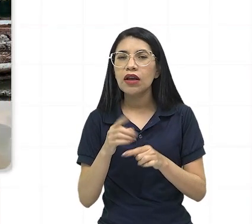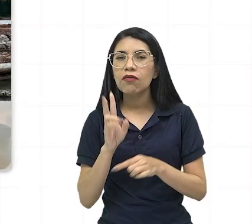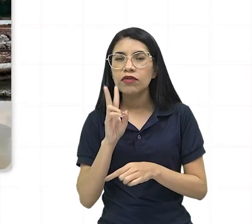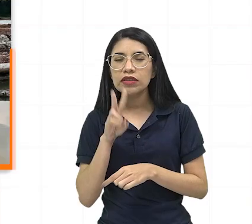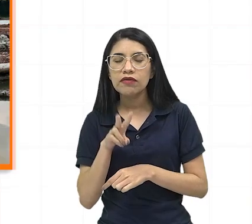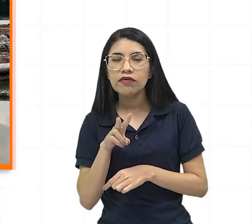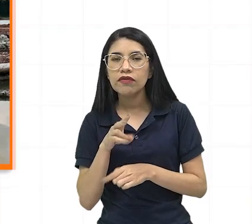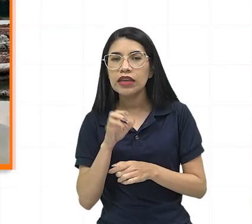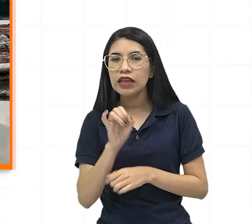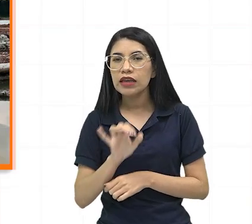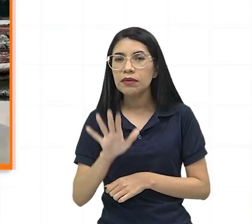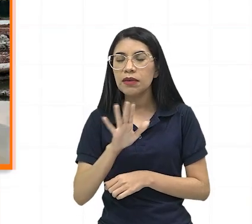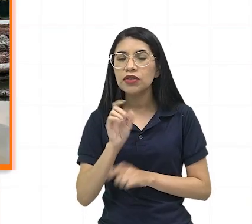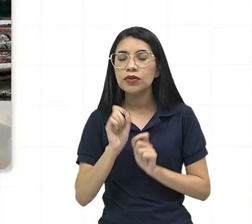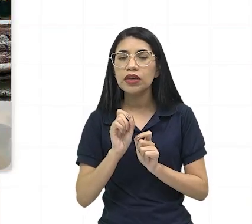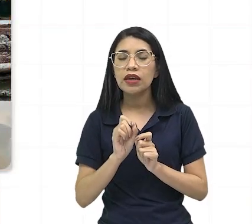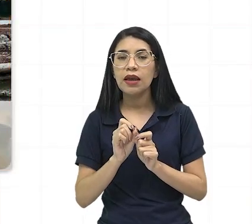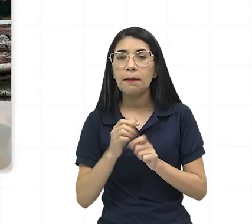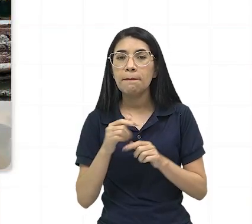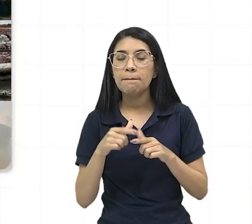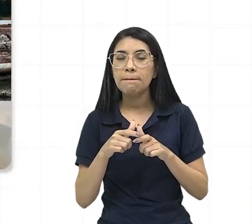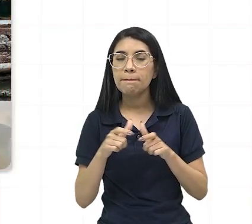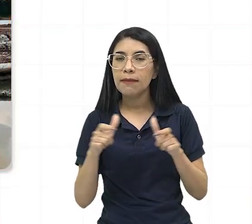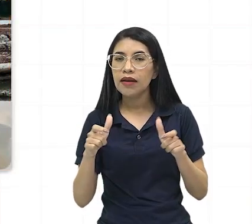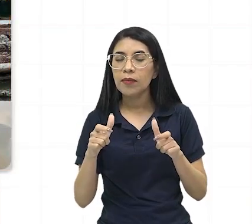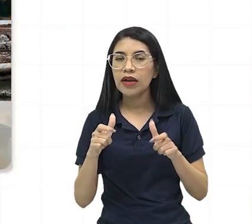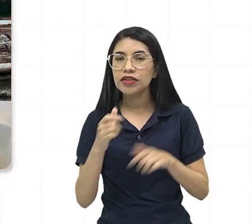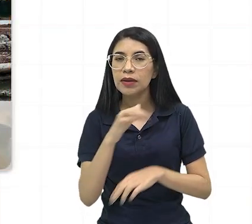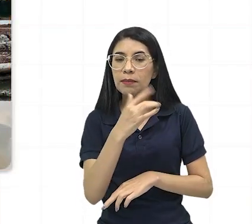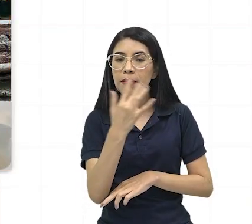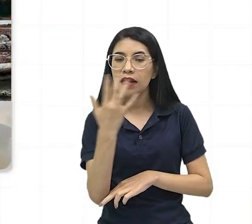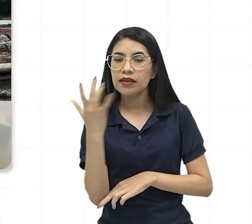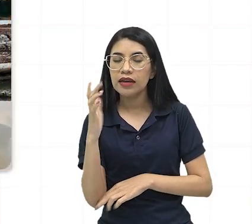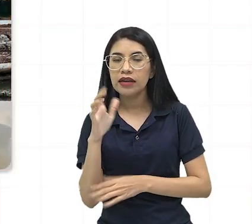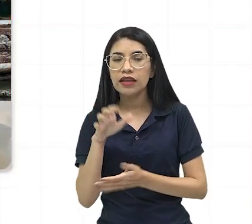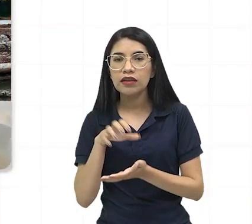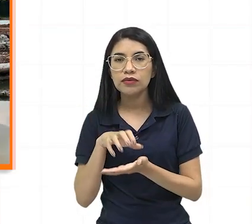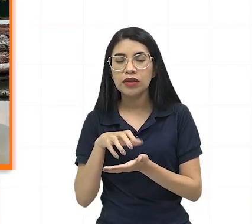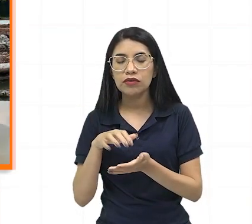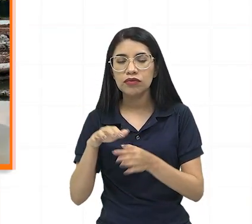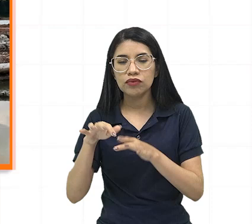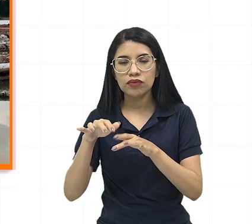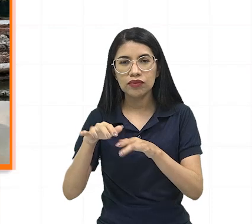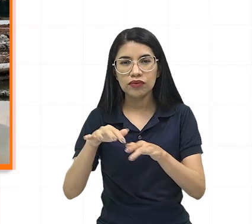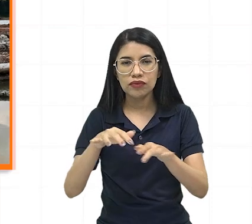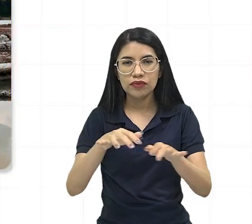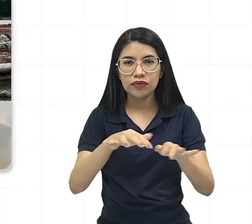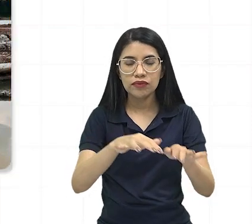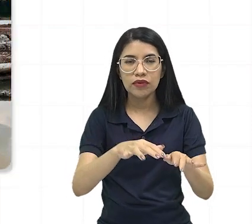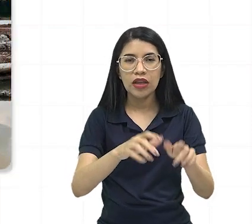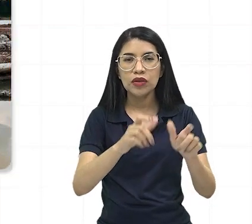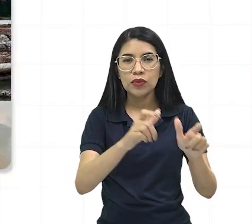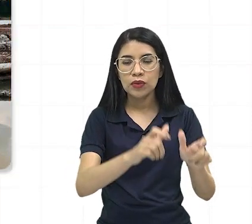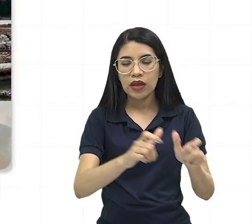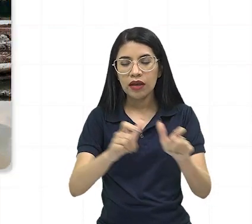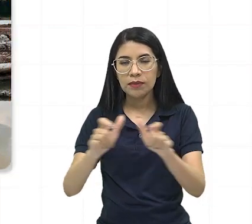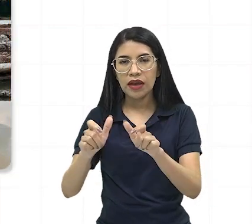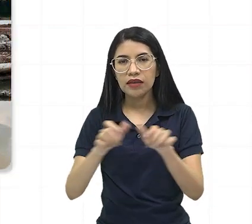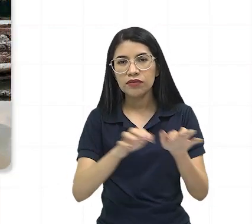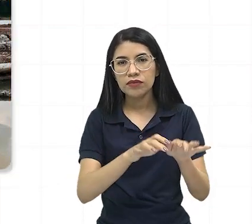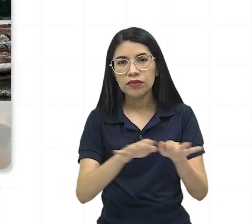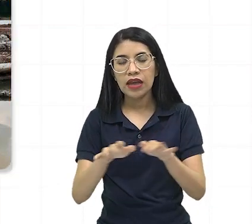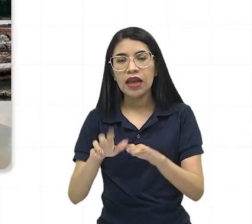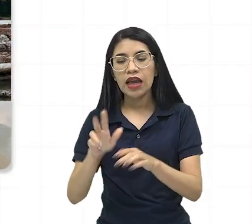ângulo da imagem é água. Você vê o que é madeira sendo levada pela correnteza das águas de um ponto para outro, até uma parte onde ela vai